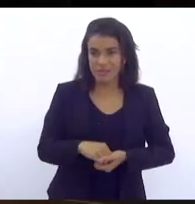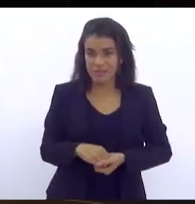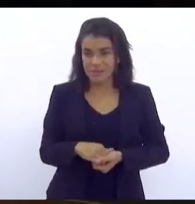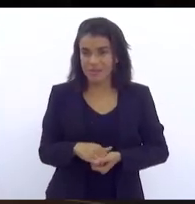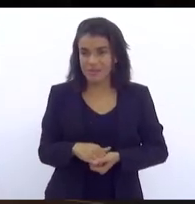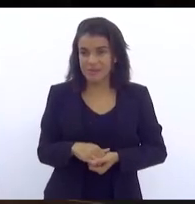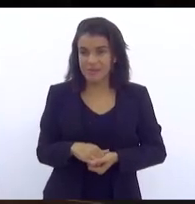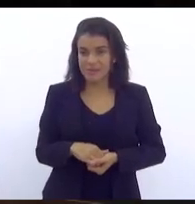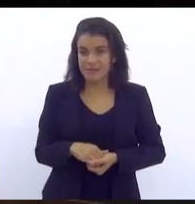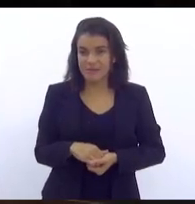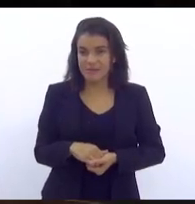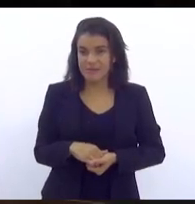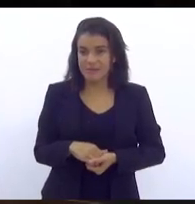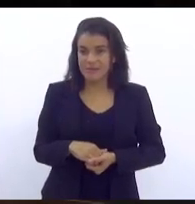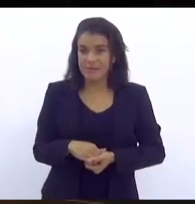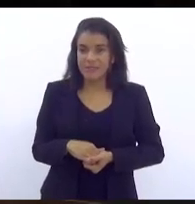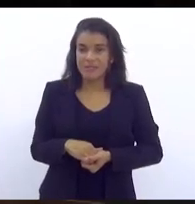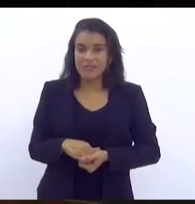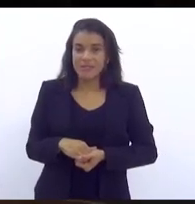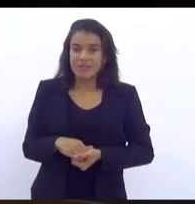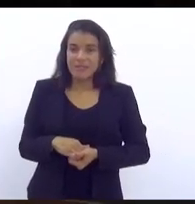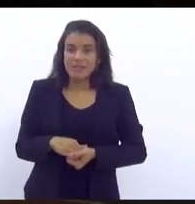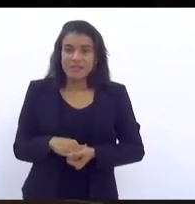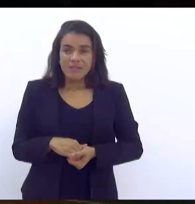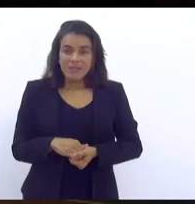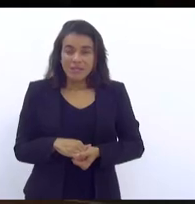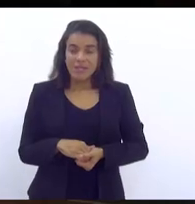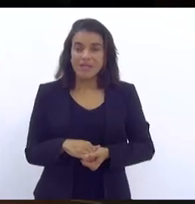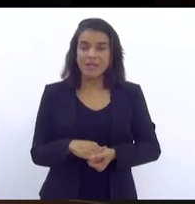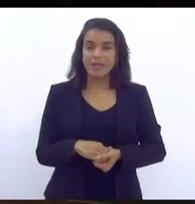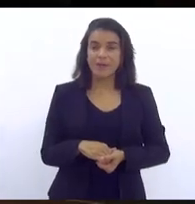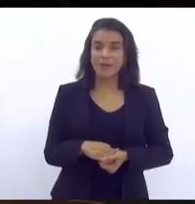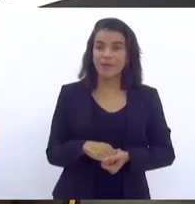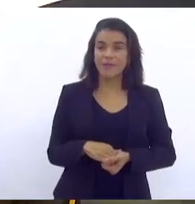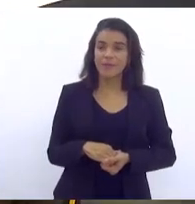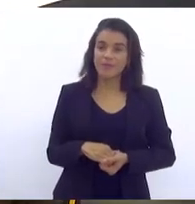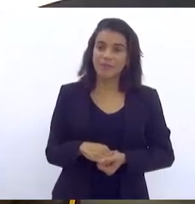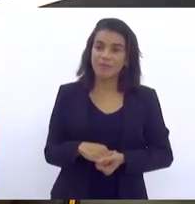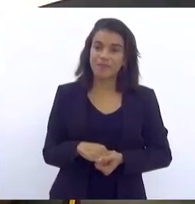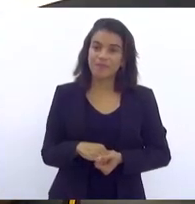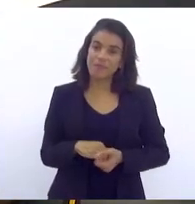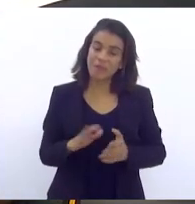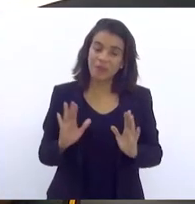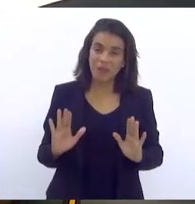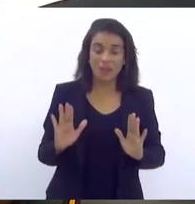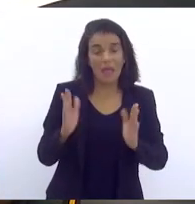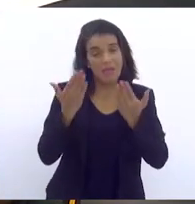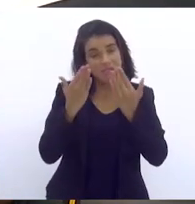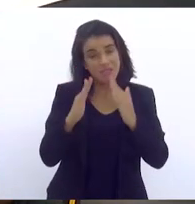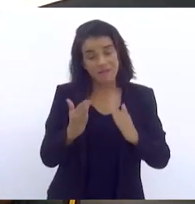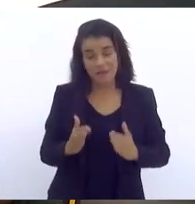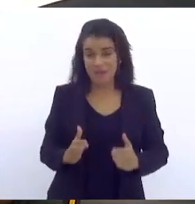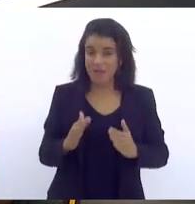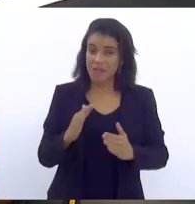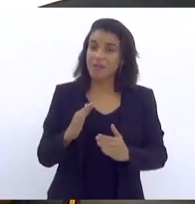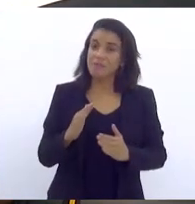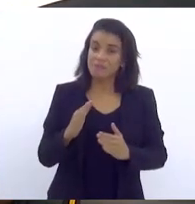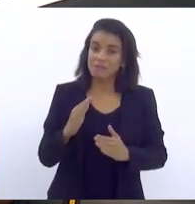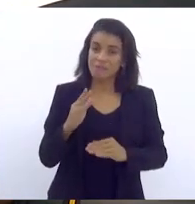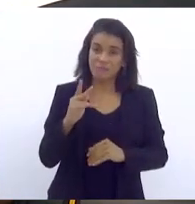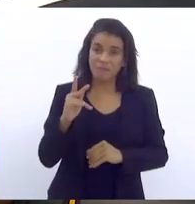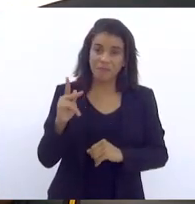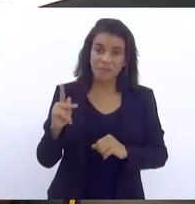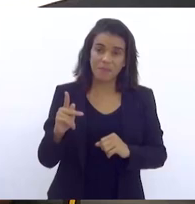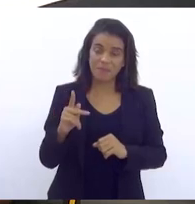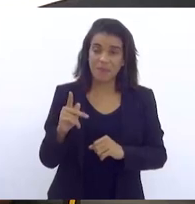agência o é é perfeito mas tá na tá tá lá sendo avaliado pela Procuradoria da agência